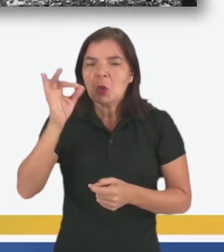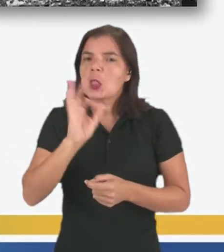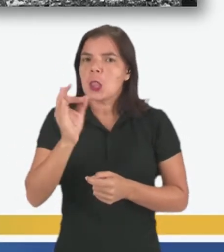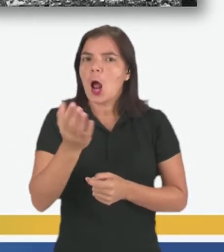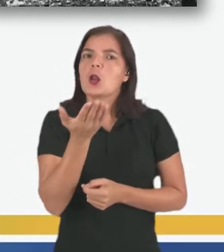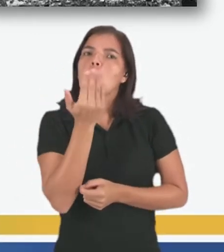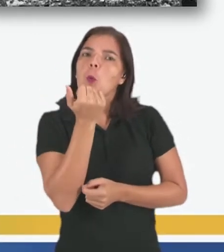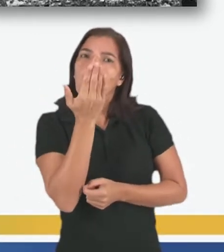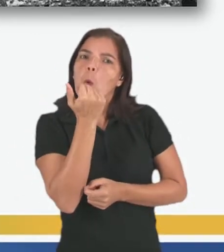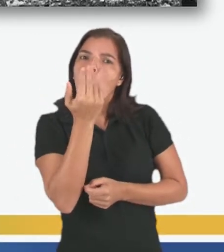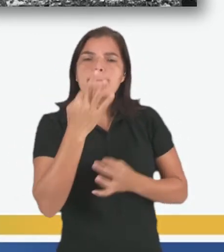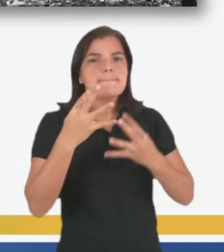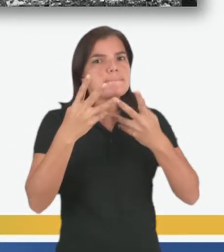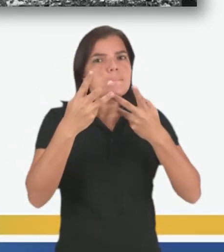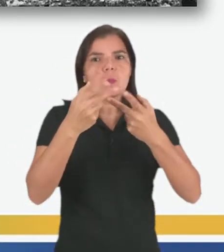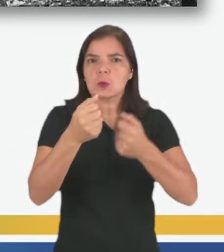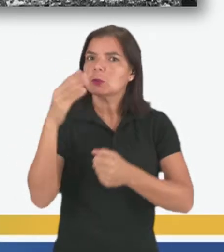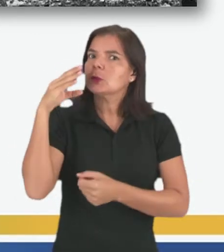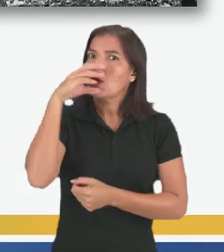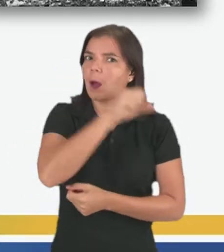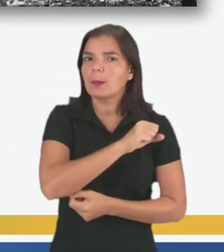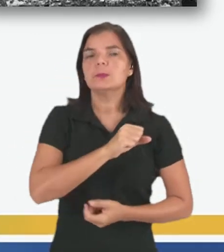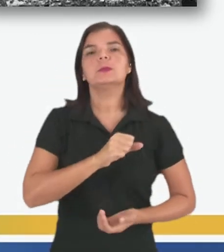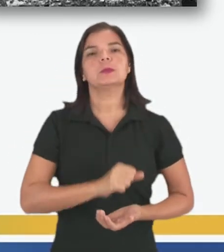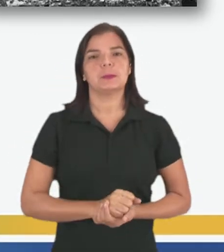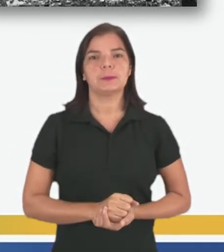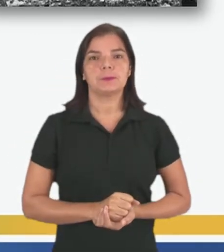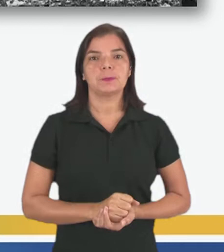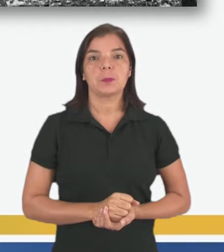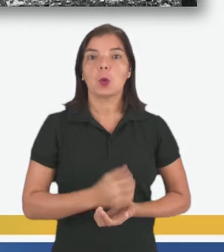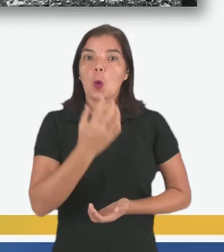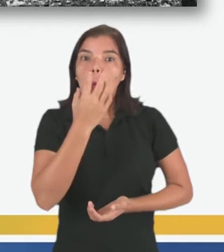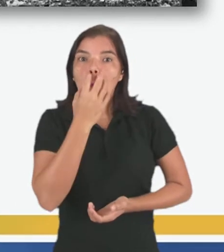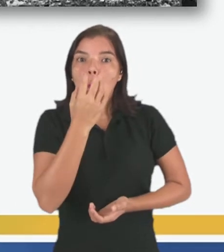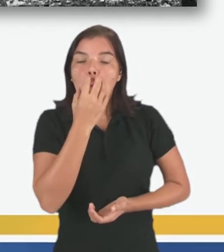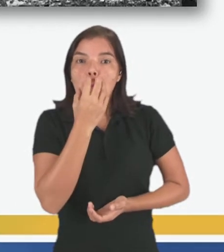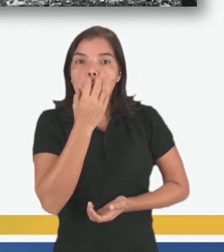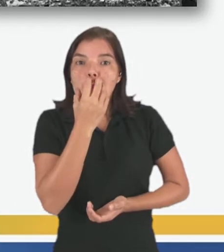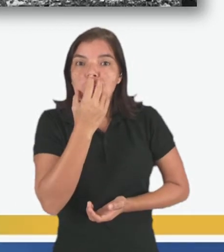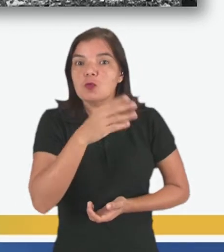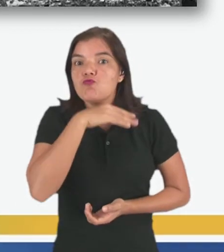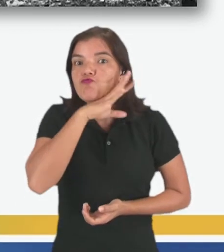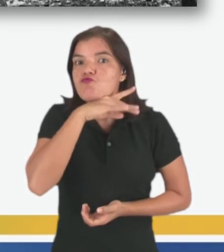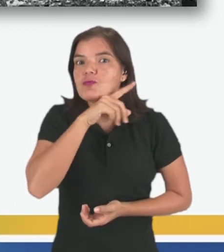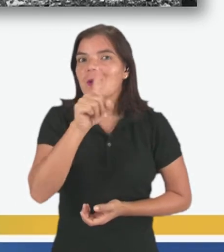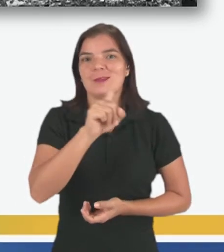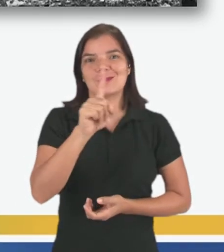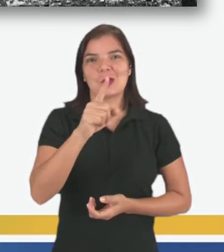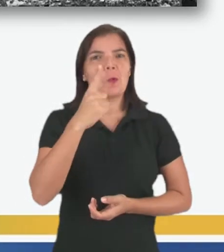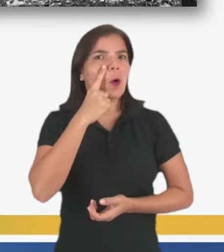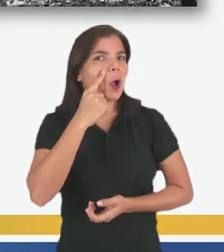cheirava, engolia com voracidade. O bicho não era um cão, não